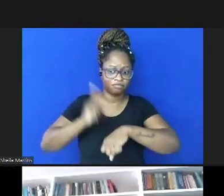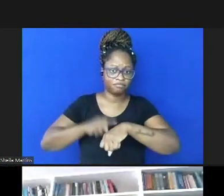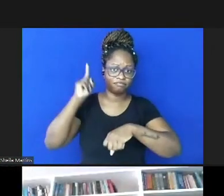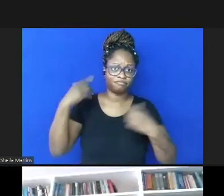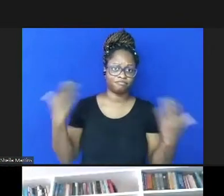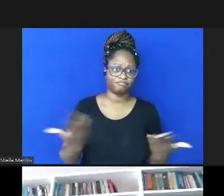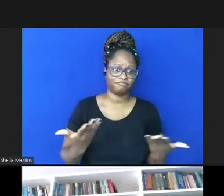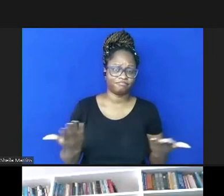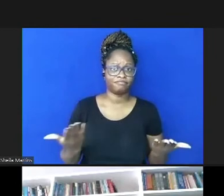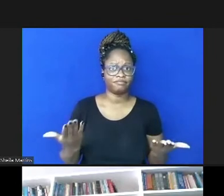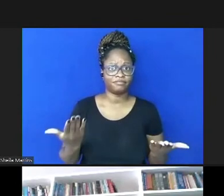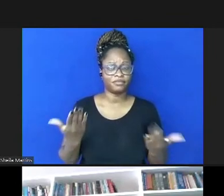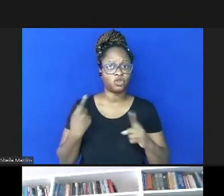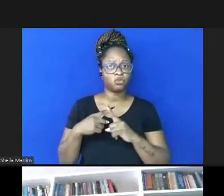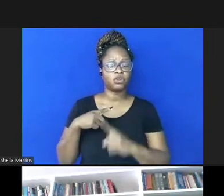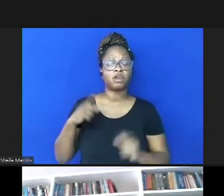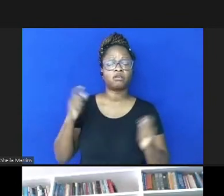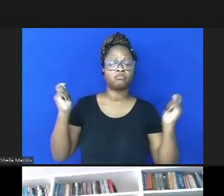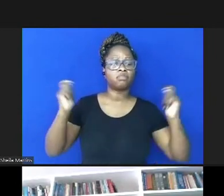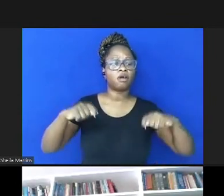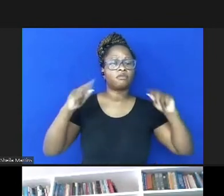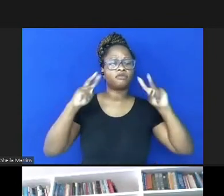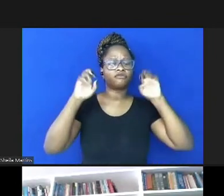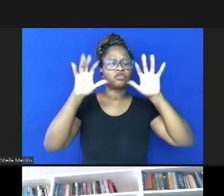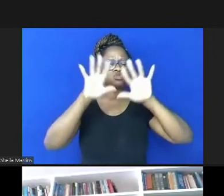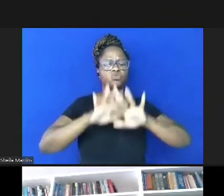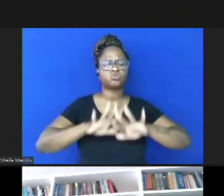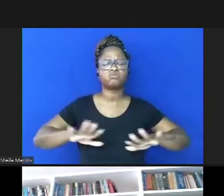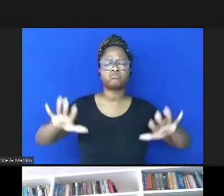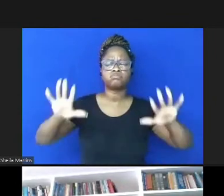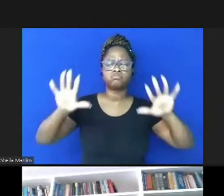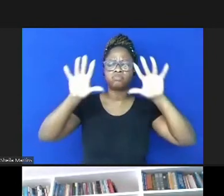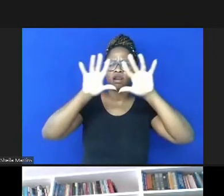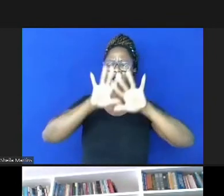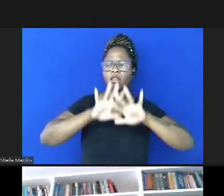2021? Existem potenciais visuais para